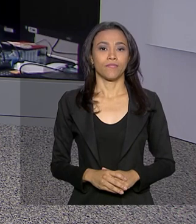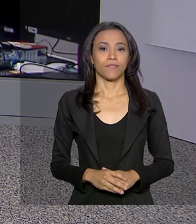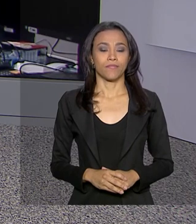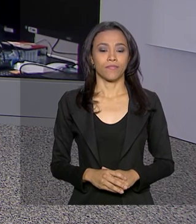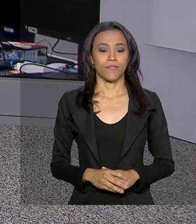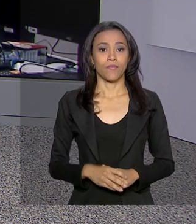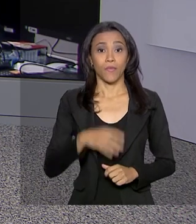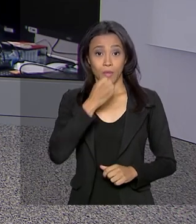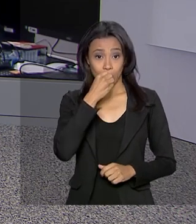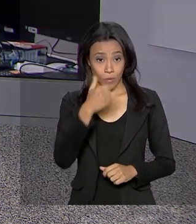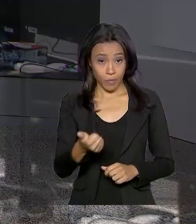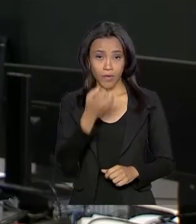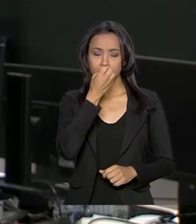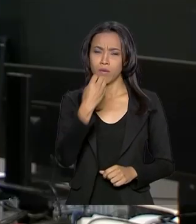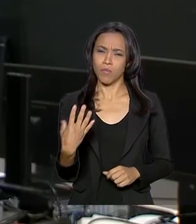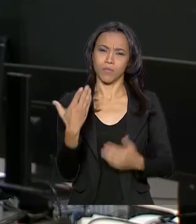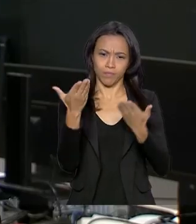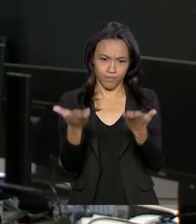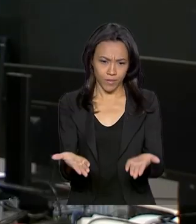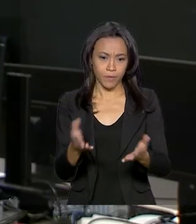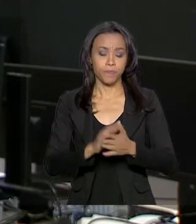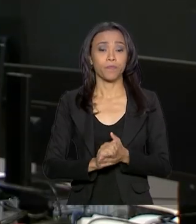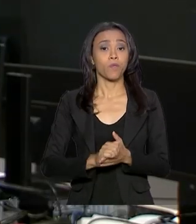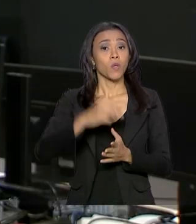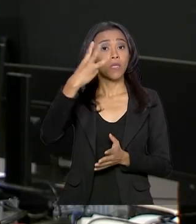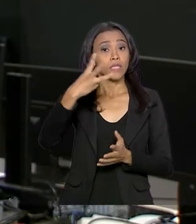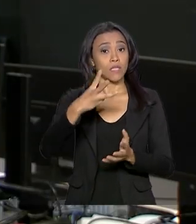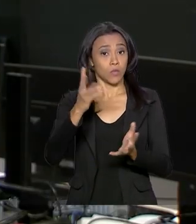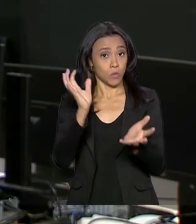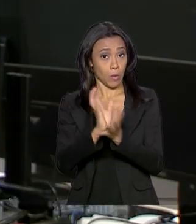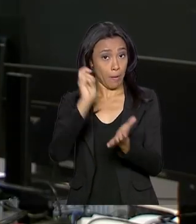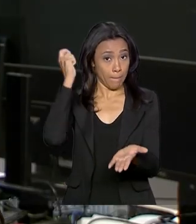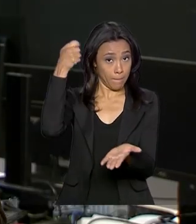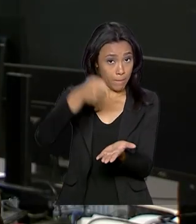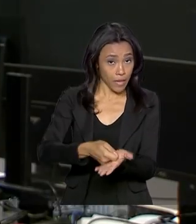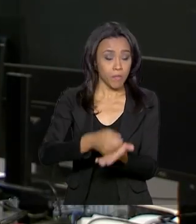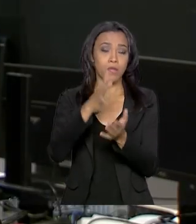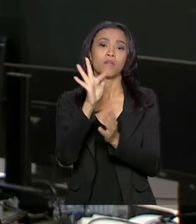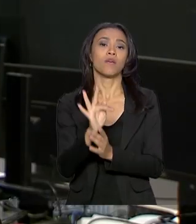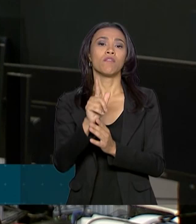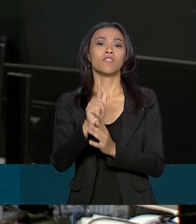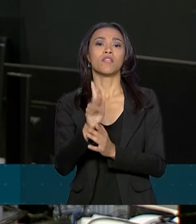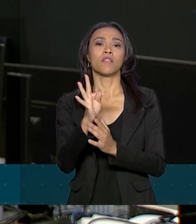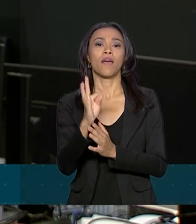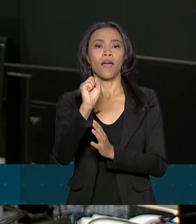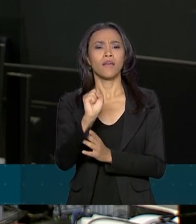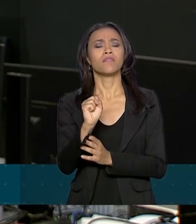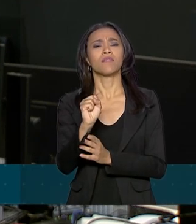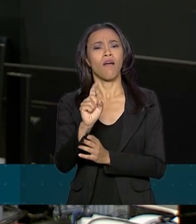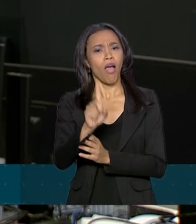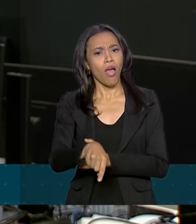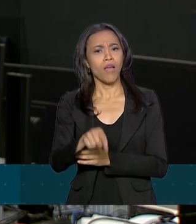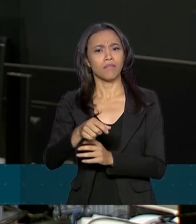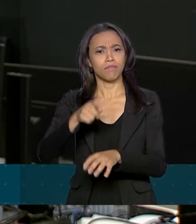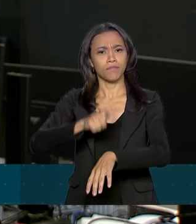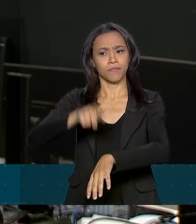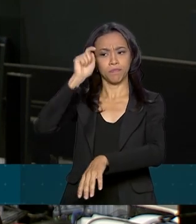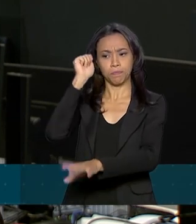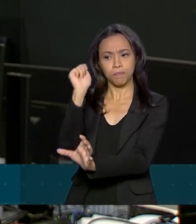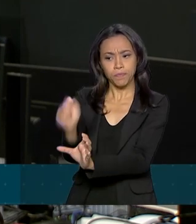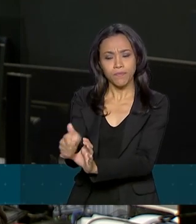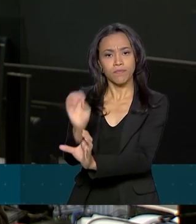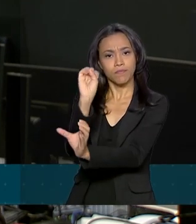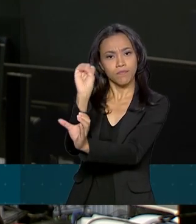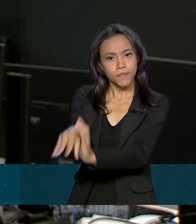Tudo bem, Roberto, bom dia para você. O terceiro pagamento do saque imediato do FGTS será feito automaticamente nas contas